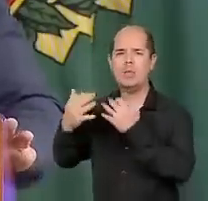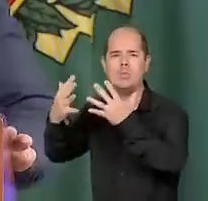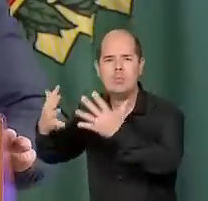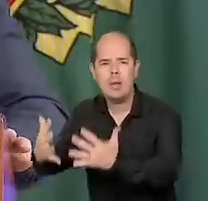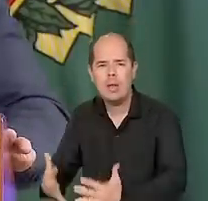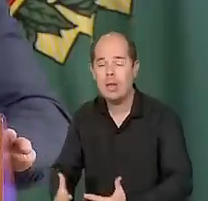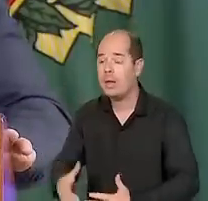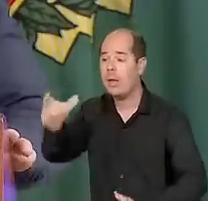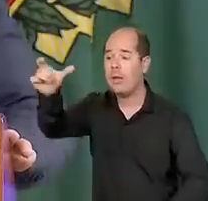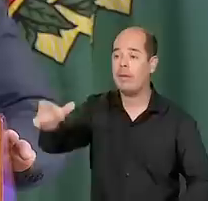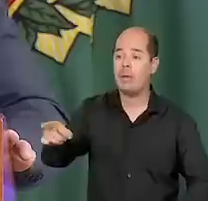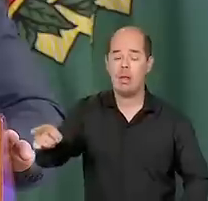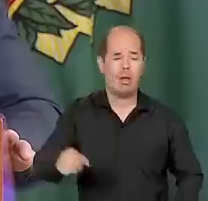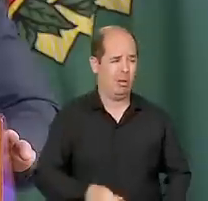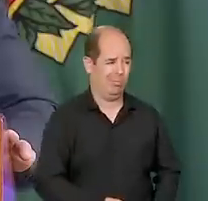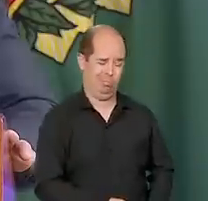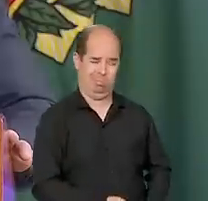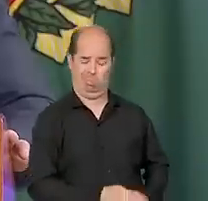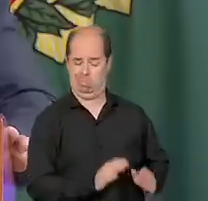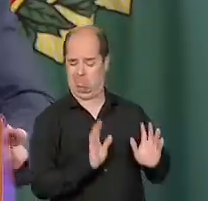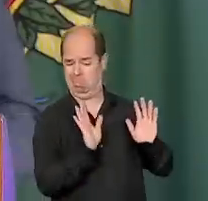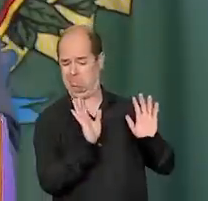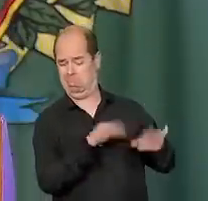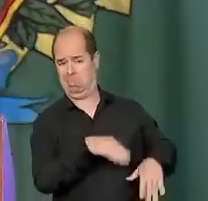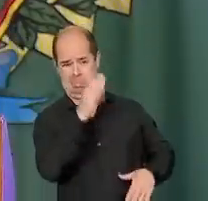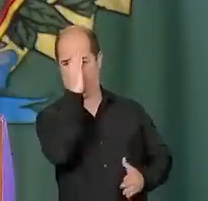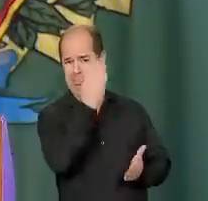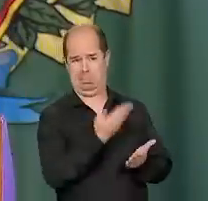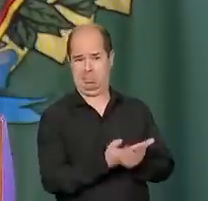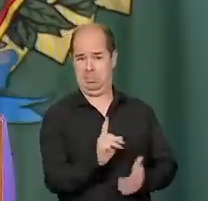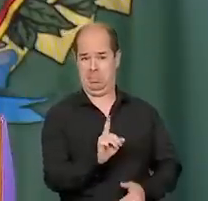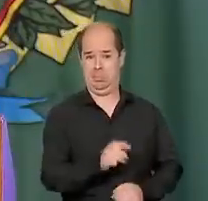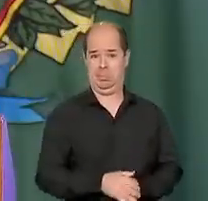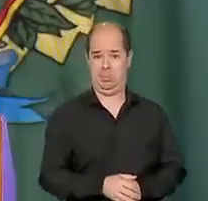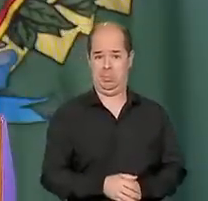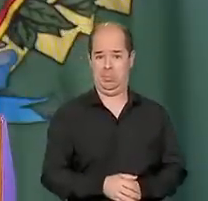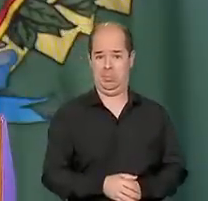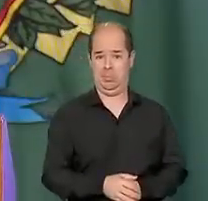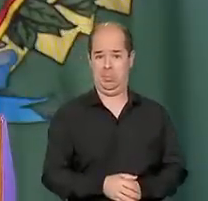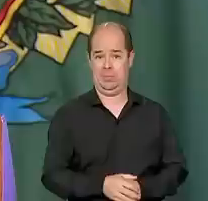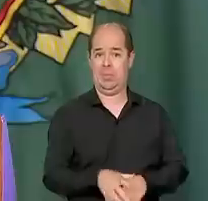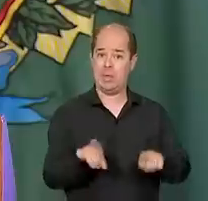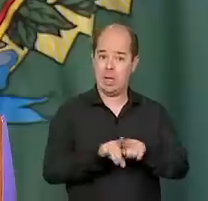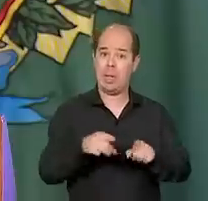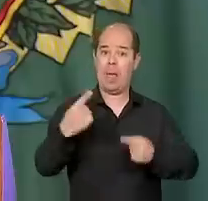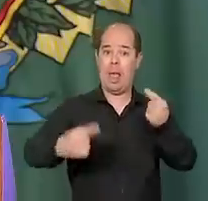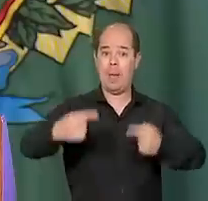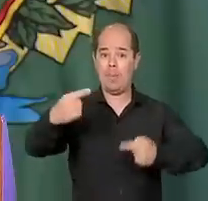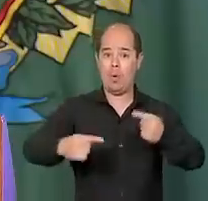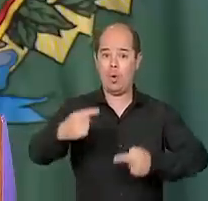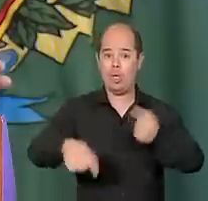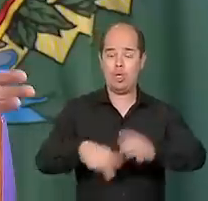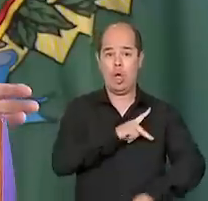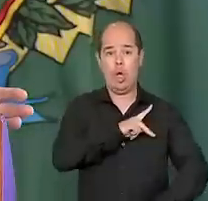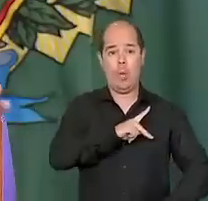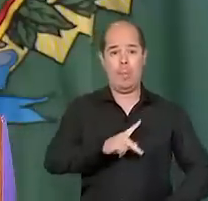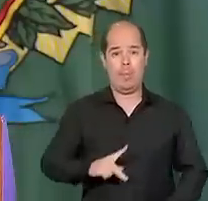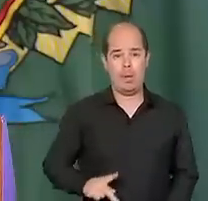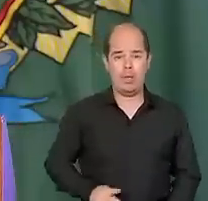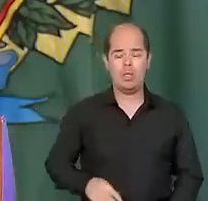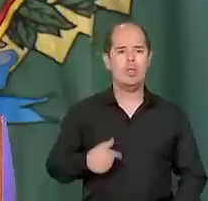está acreditando no que você está falando. Não tem nada pior na política do que um presidente fazer